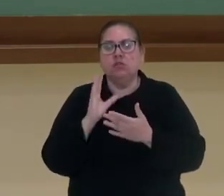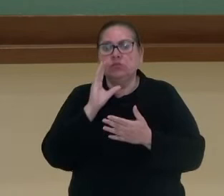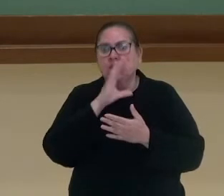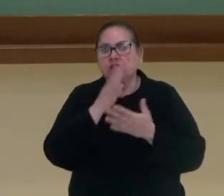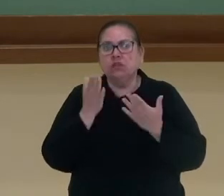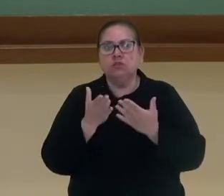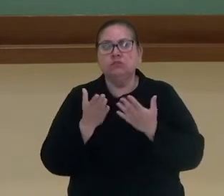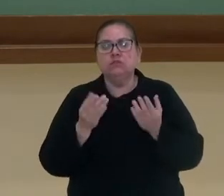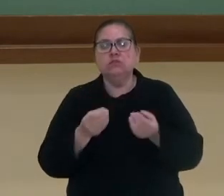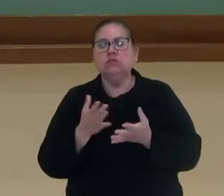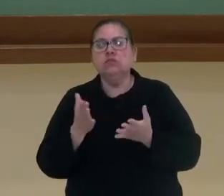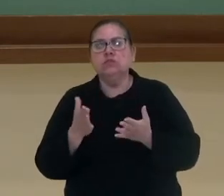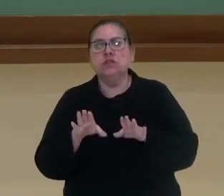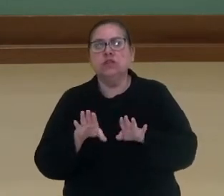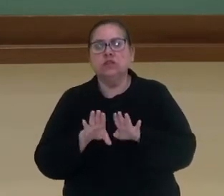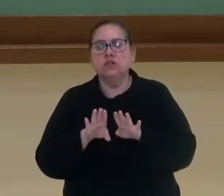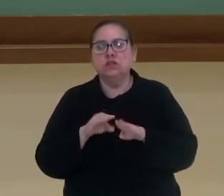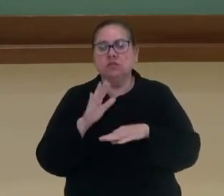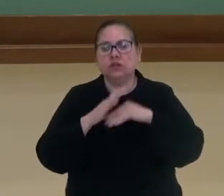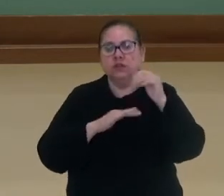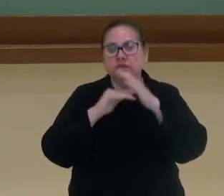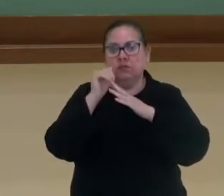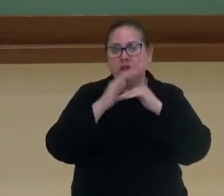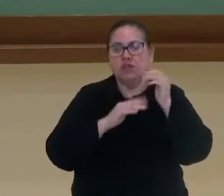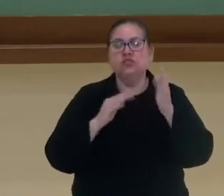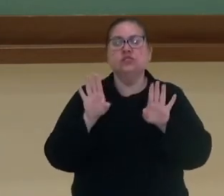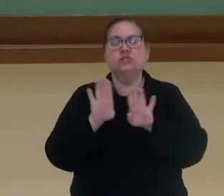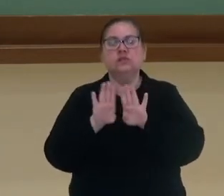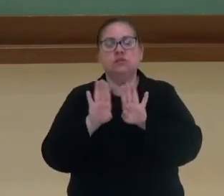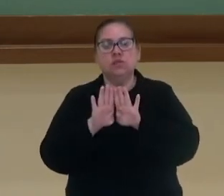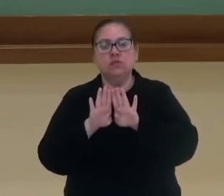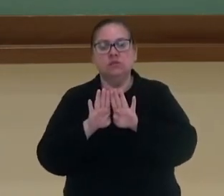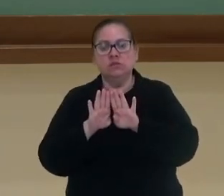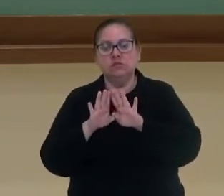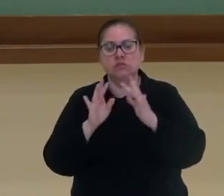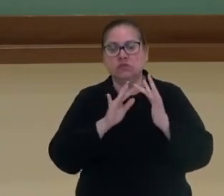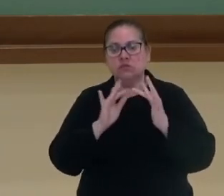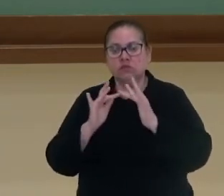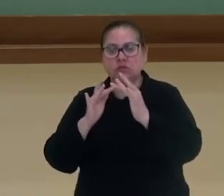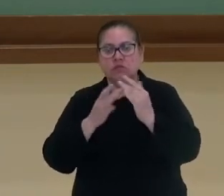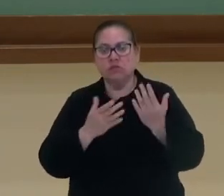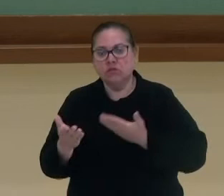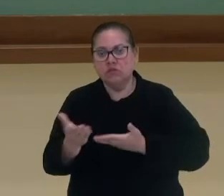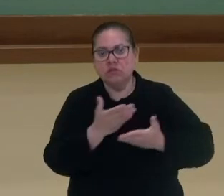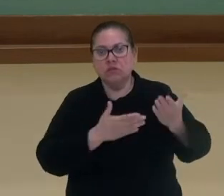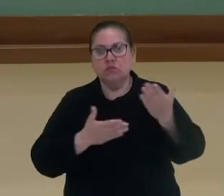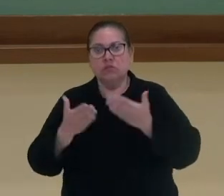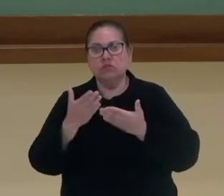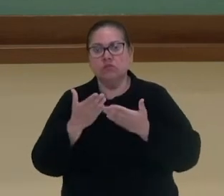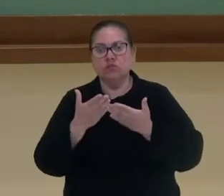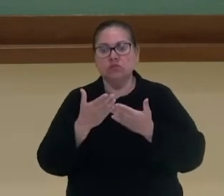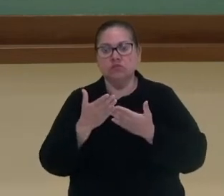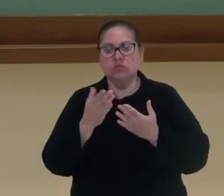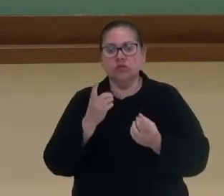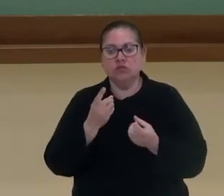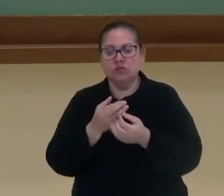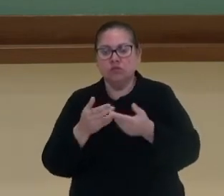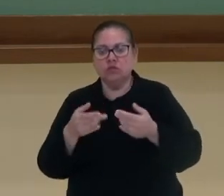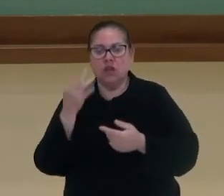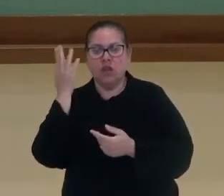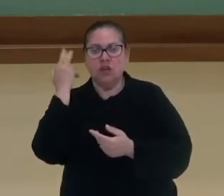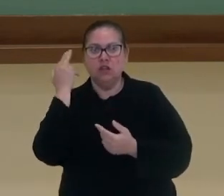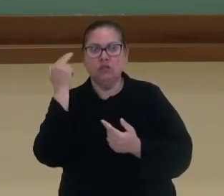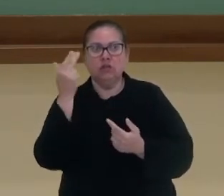E nessas práticas, eu me relaciono muito com o objeto natural. Por